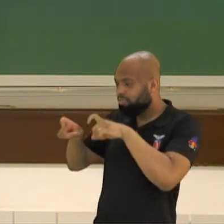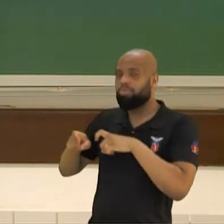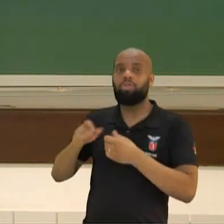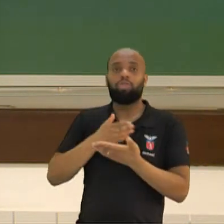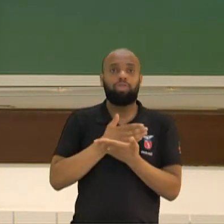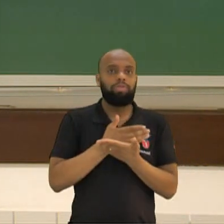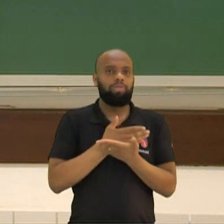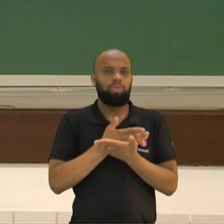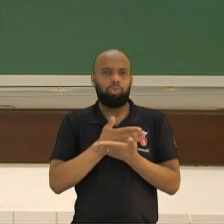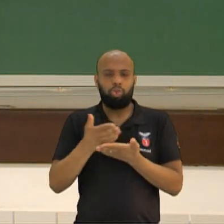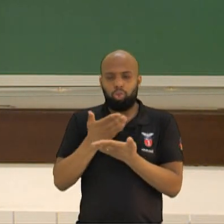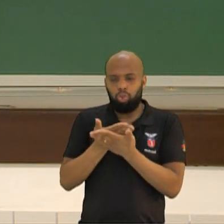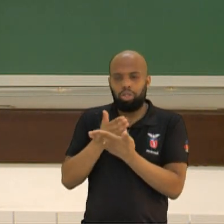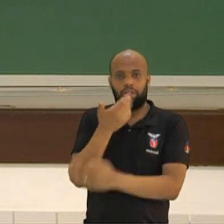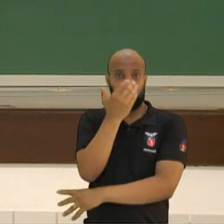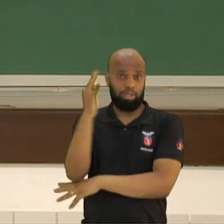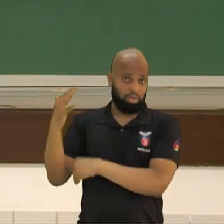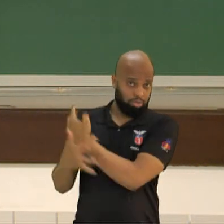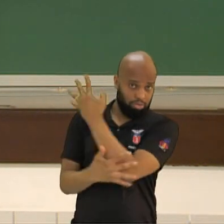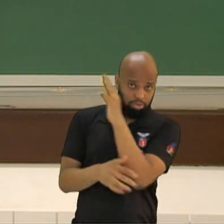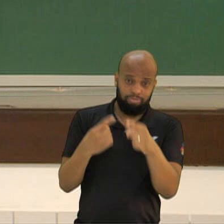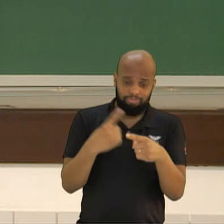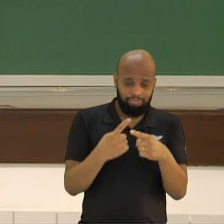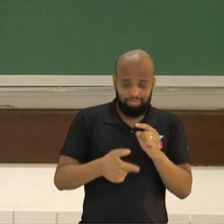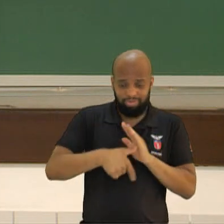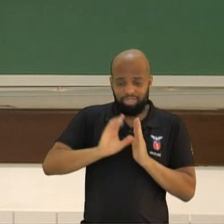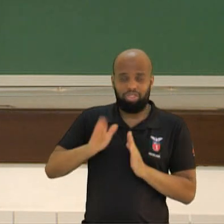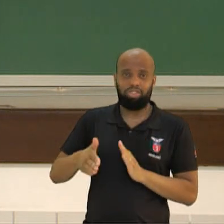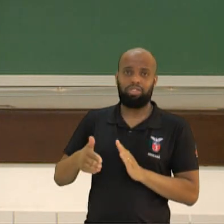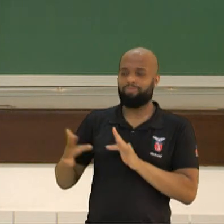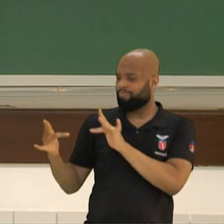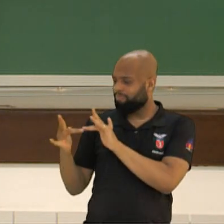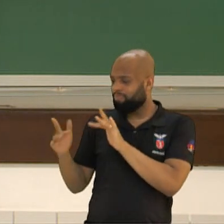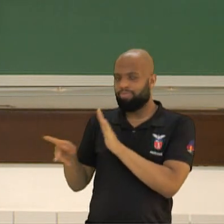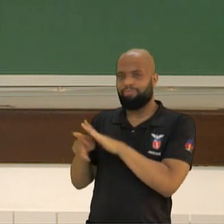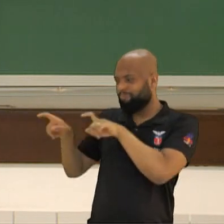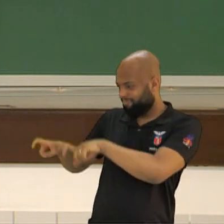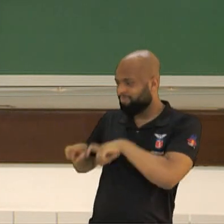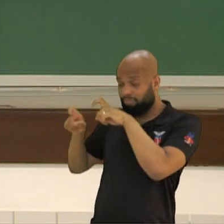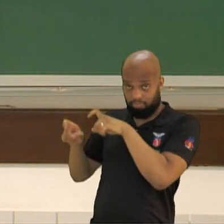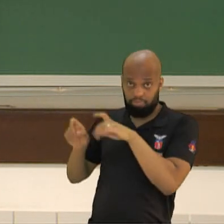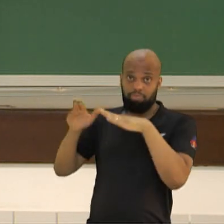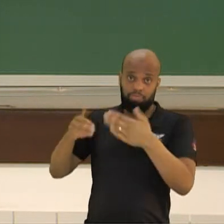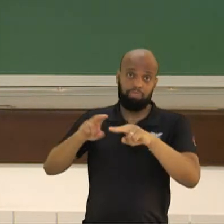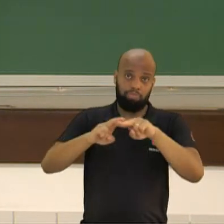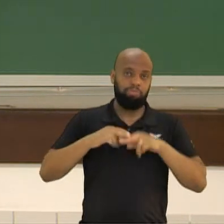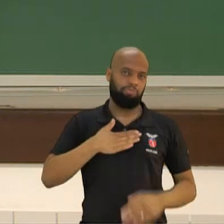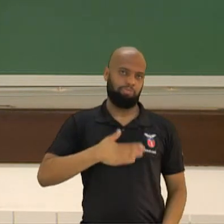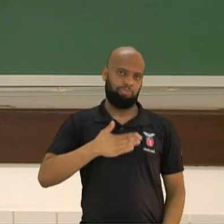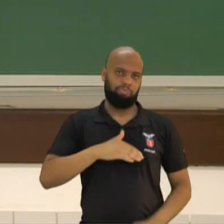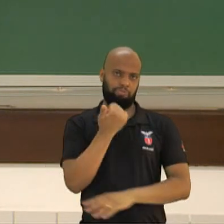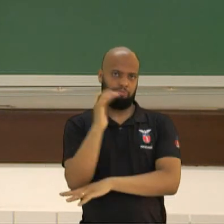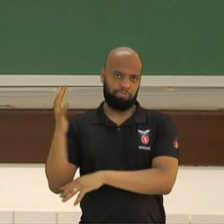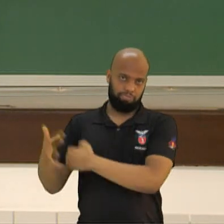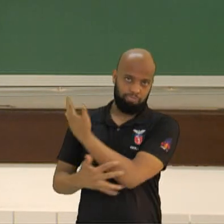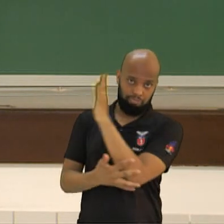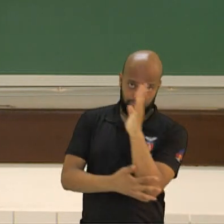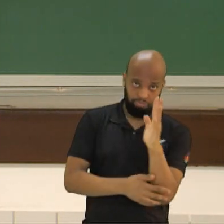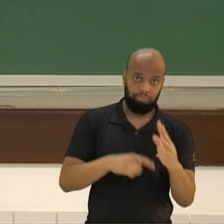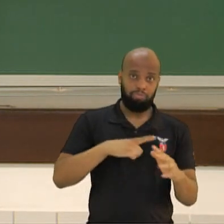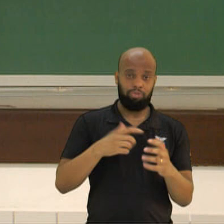a natureza. Ele tinha um jardim nesse mosteiro e ele tinha o